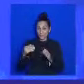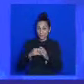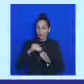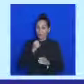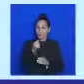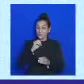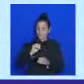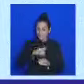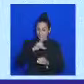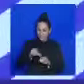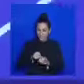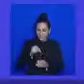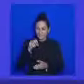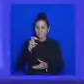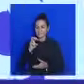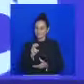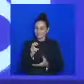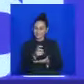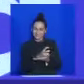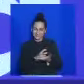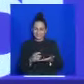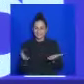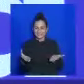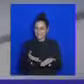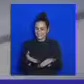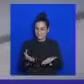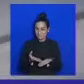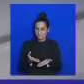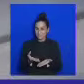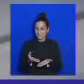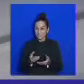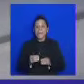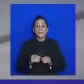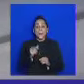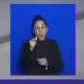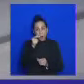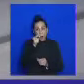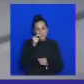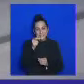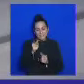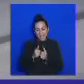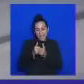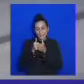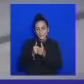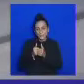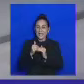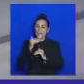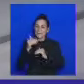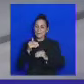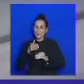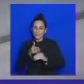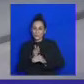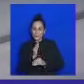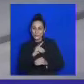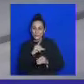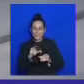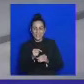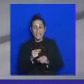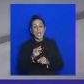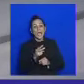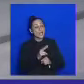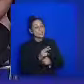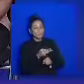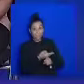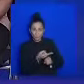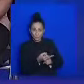e deste globo sortearemos as 5 dezenas da quina de hoje. E para conferir e validar o nosso sorteio, eu conto com a presença de